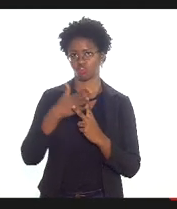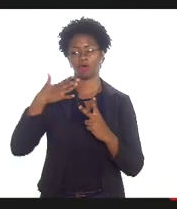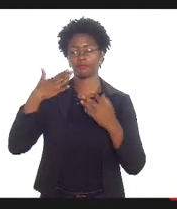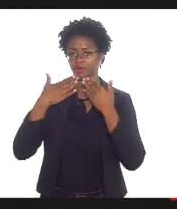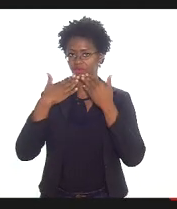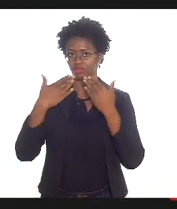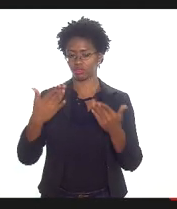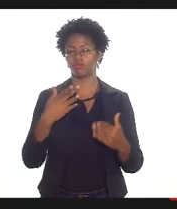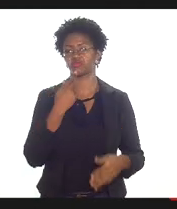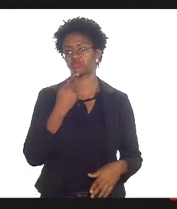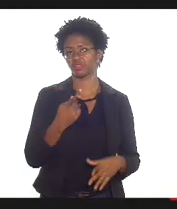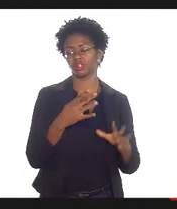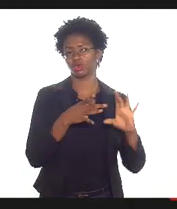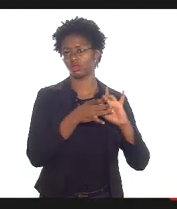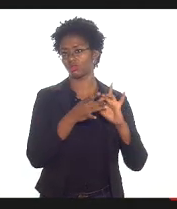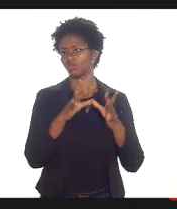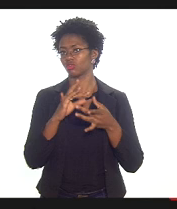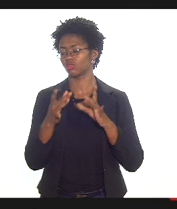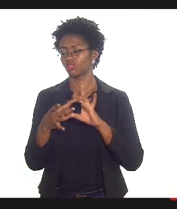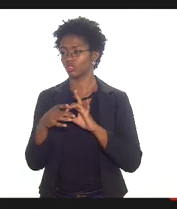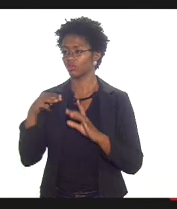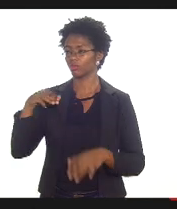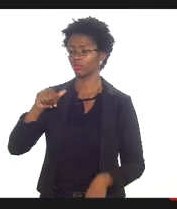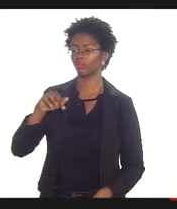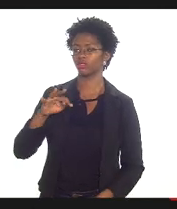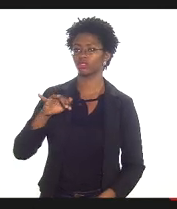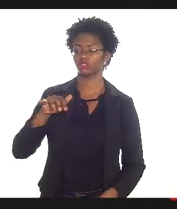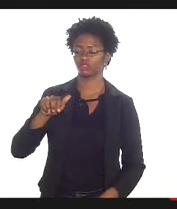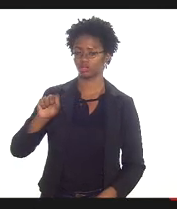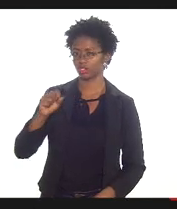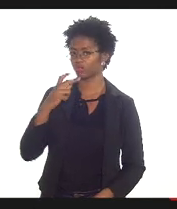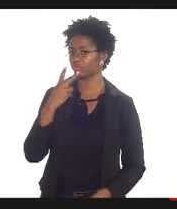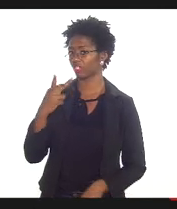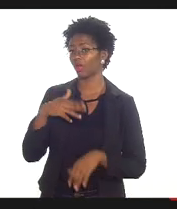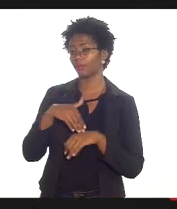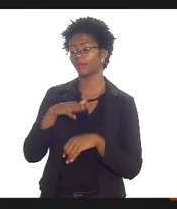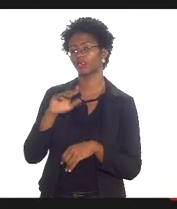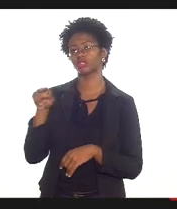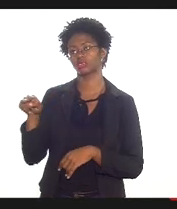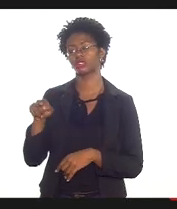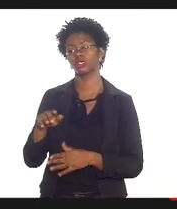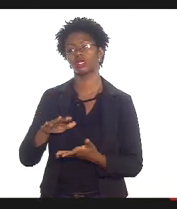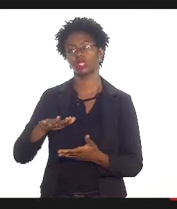de contexto. O Matias vai entrar um pouco mais nessa parte